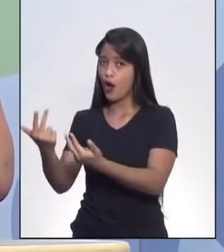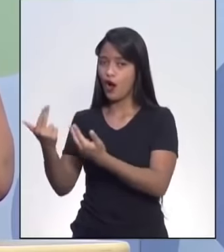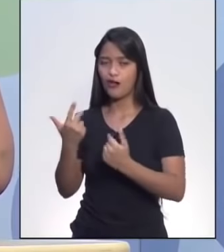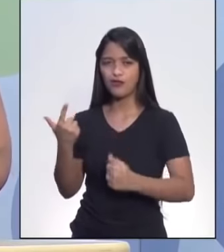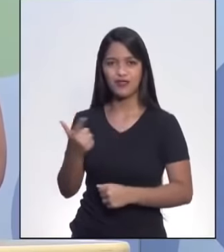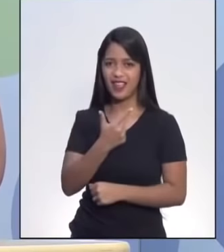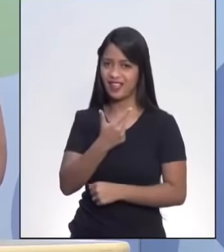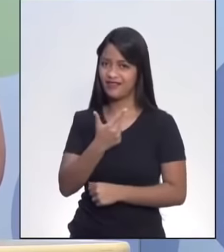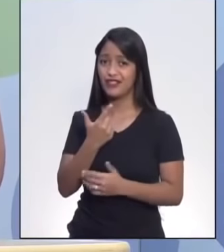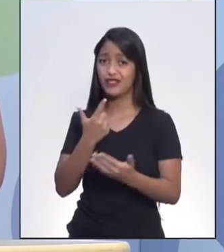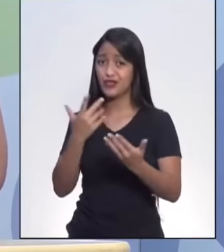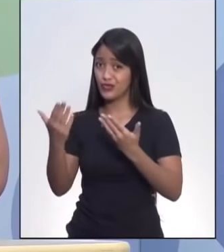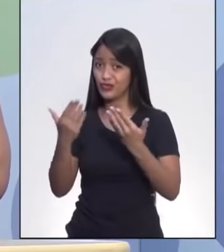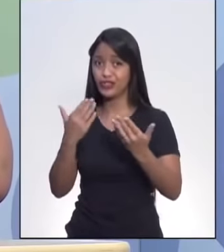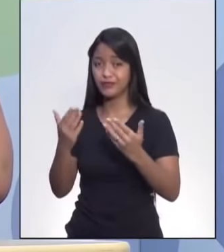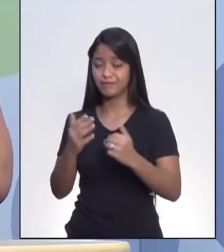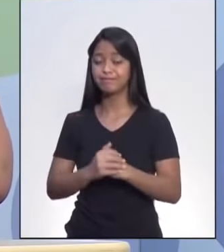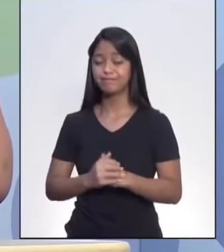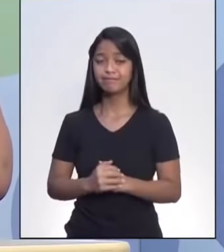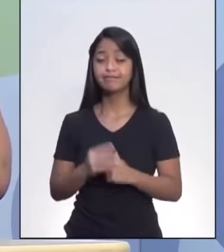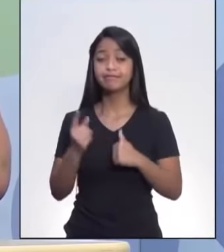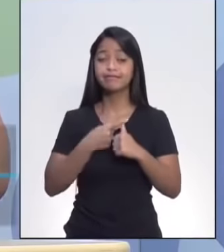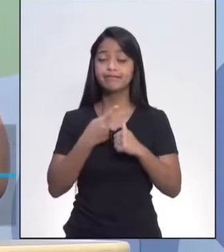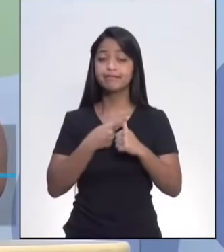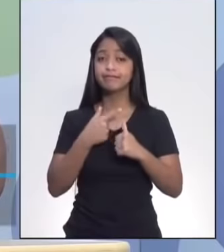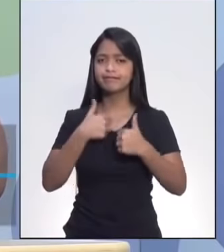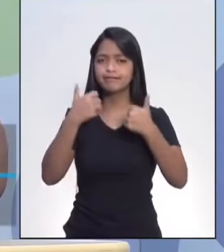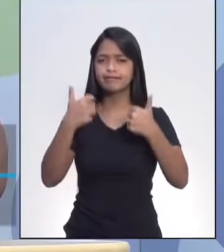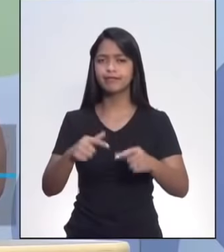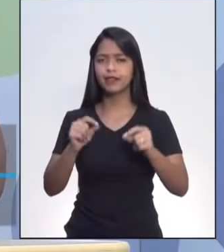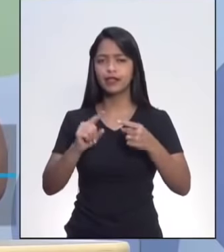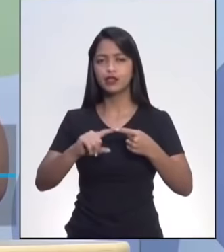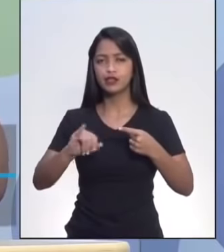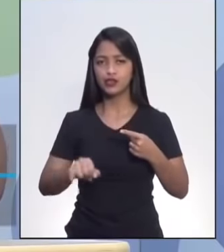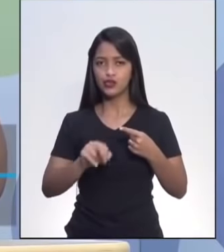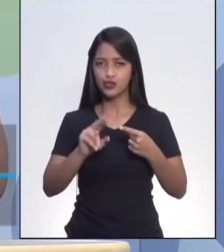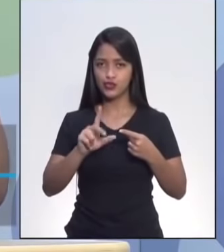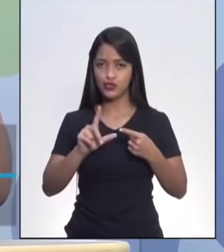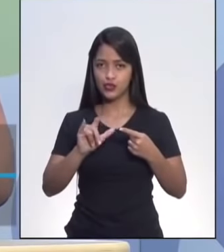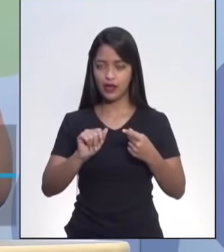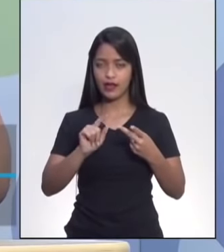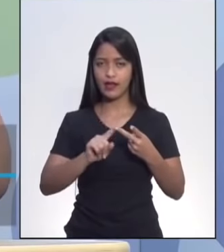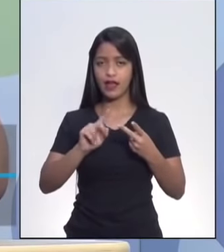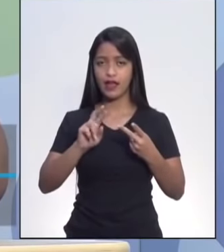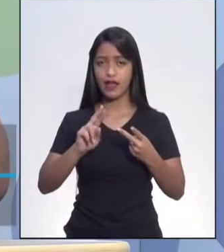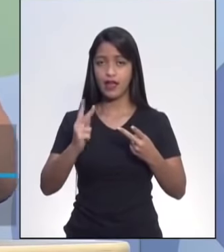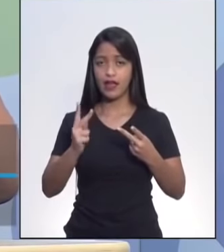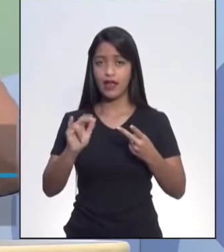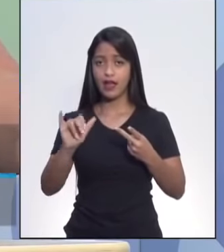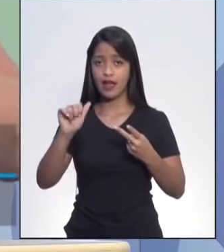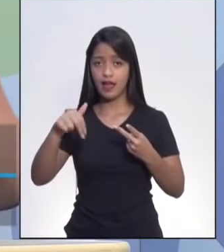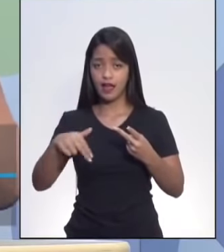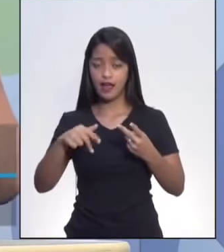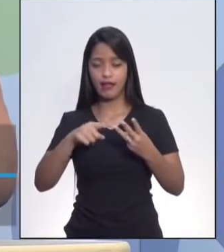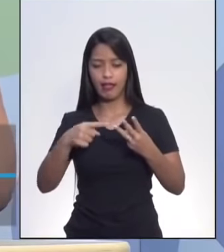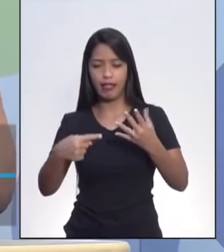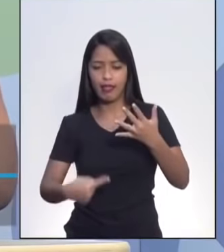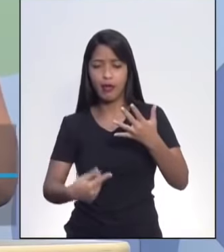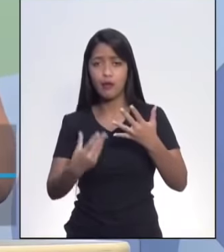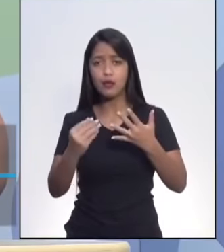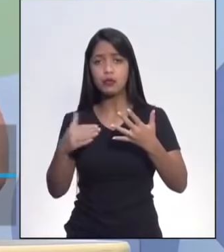dúvida. Mas primeiro eu vou fazer o seguinte comentário. Júlia, Rian e uma galera está colocando, ninguém lê a